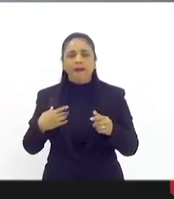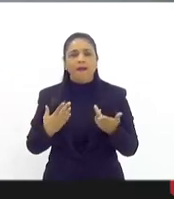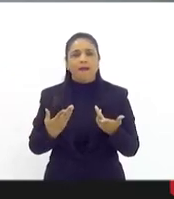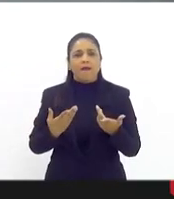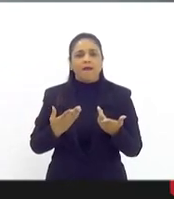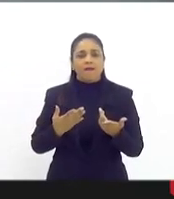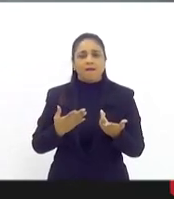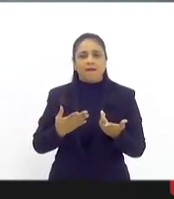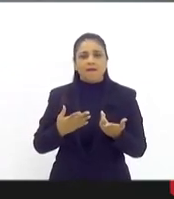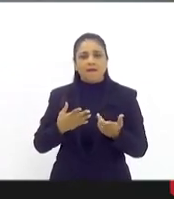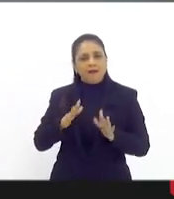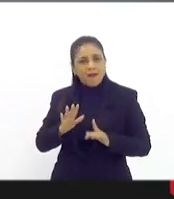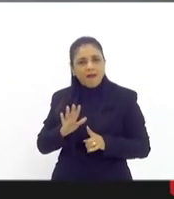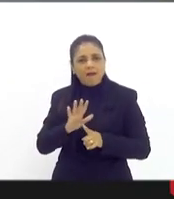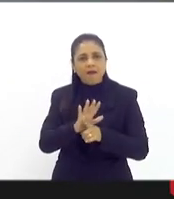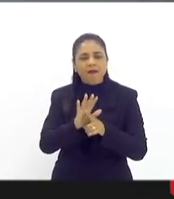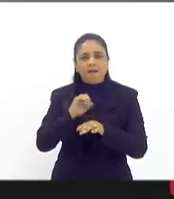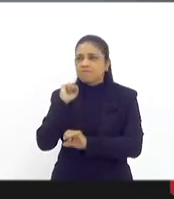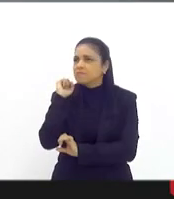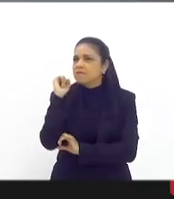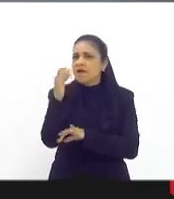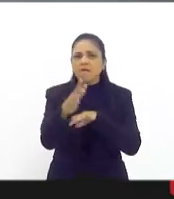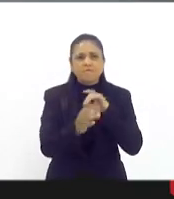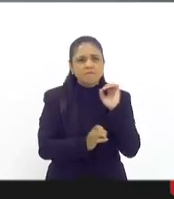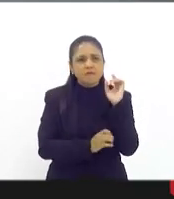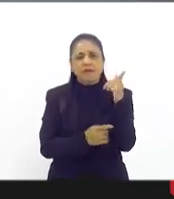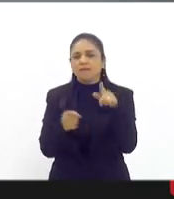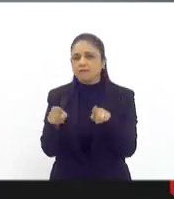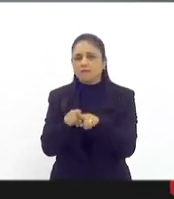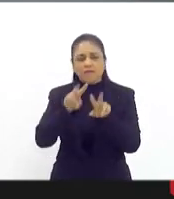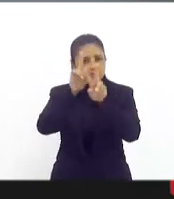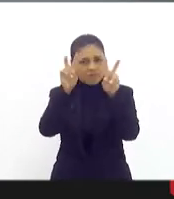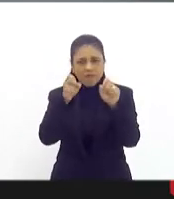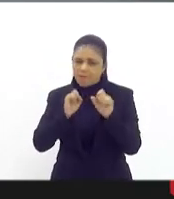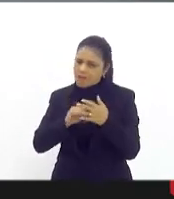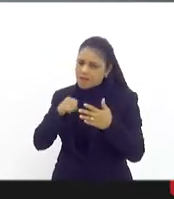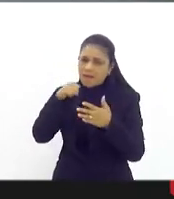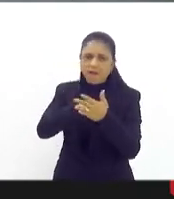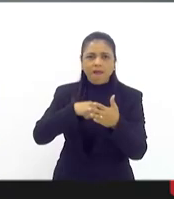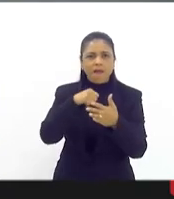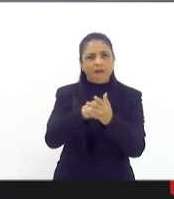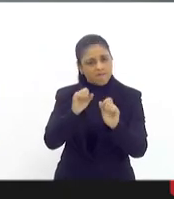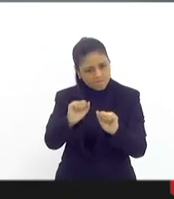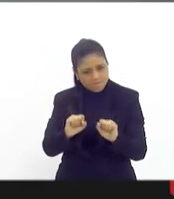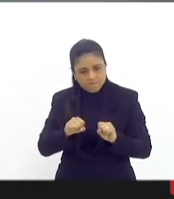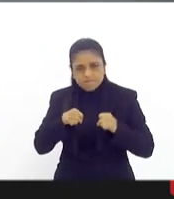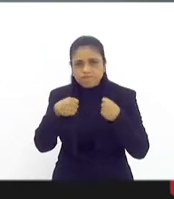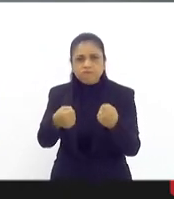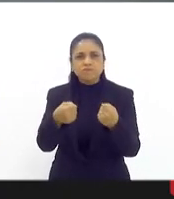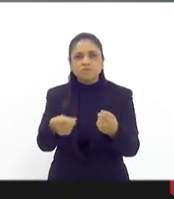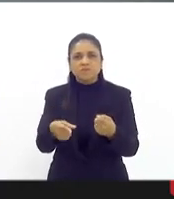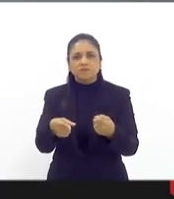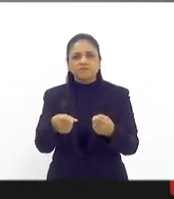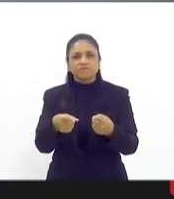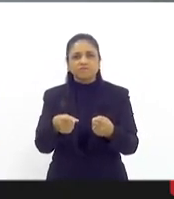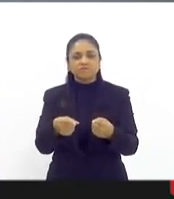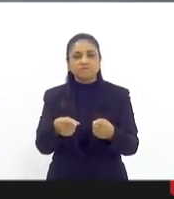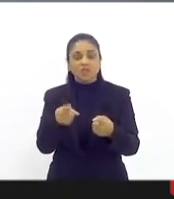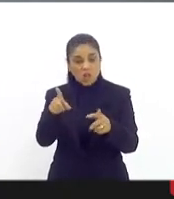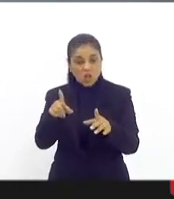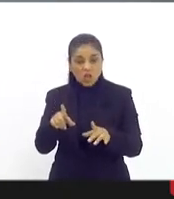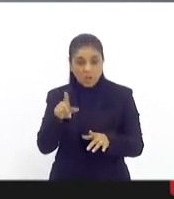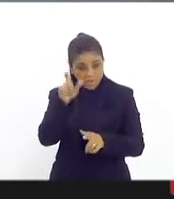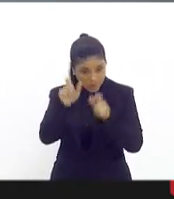também a questão ambiental e várias outras, e com coragem, porque ele acabou virando um para-raio do